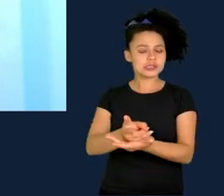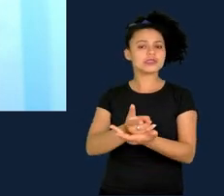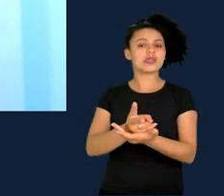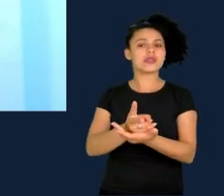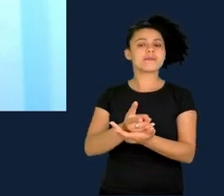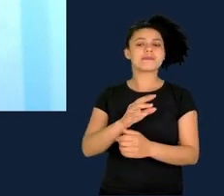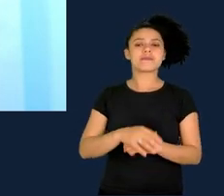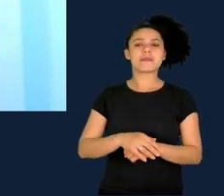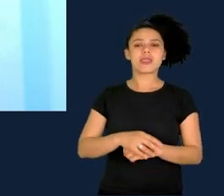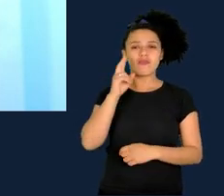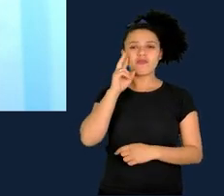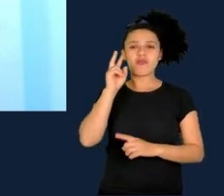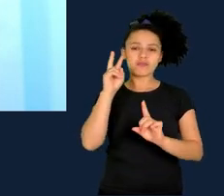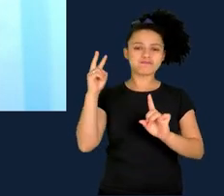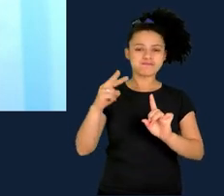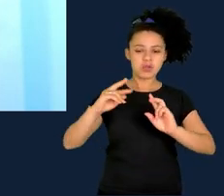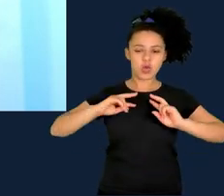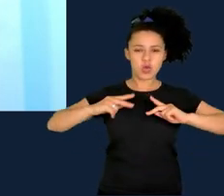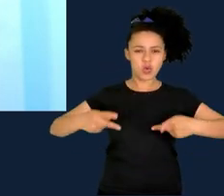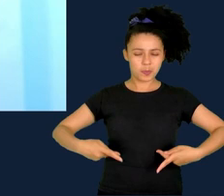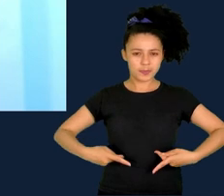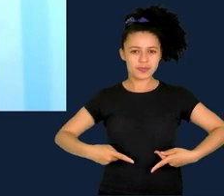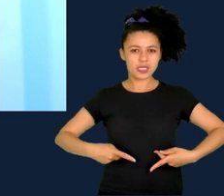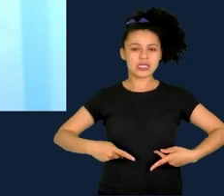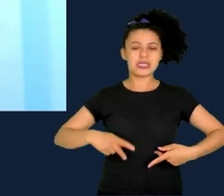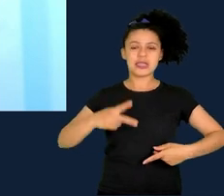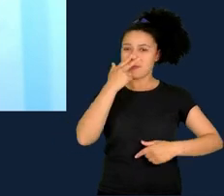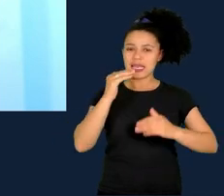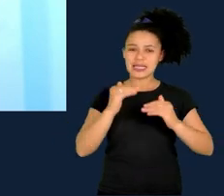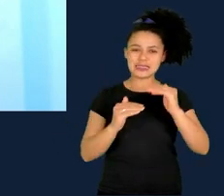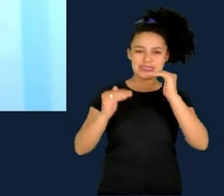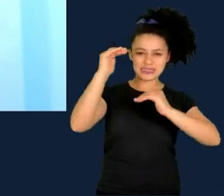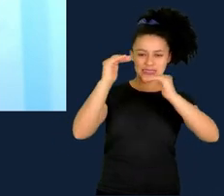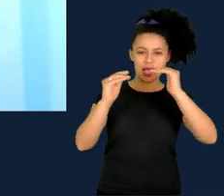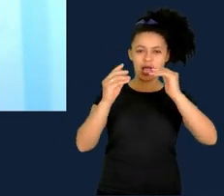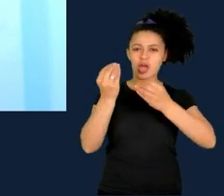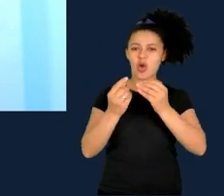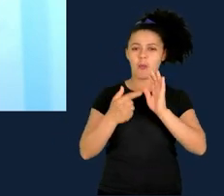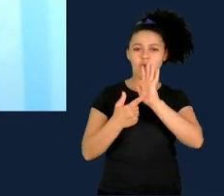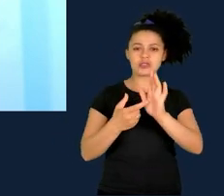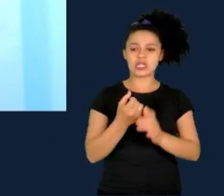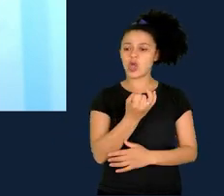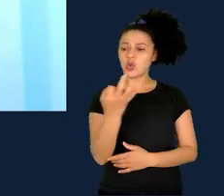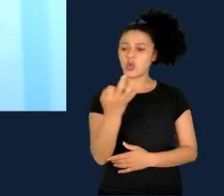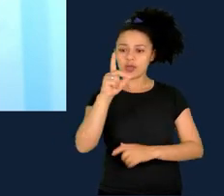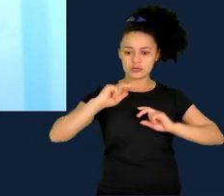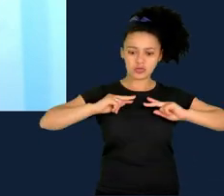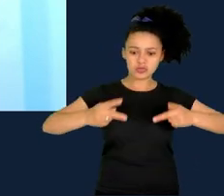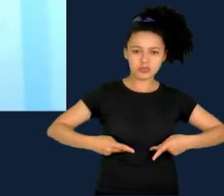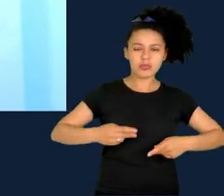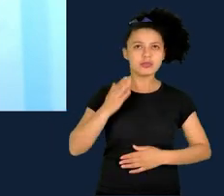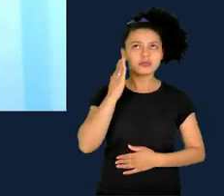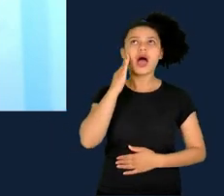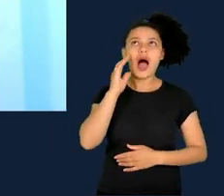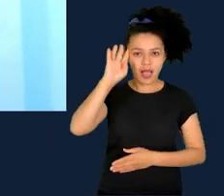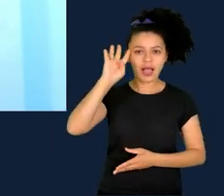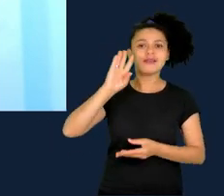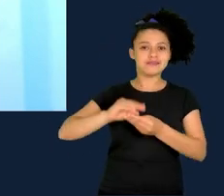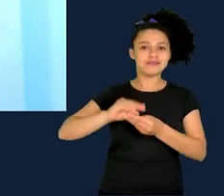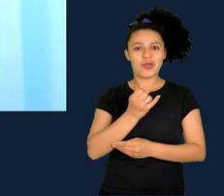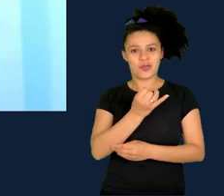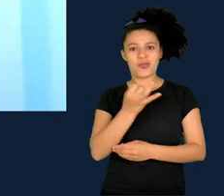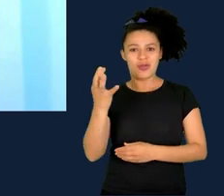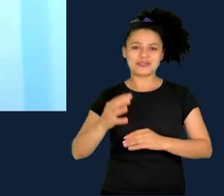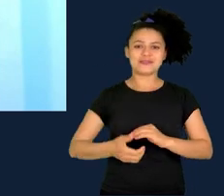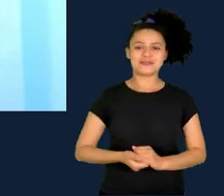colocar o olhar humano para isso e colocar tudo em uma escala humana ajuda. But I